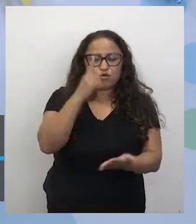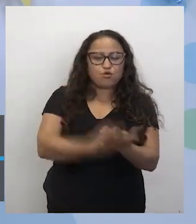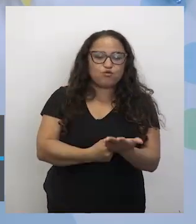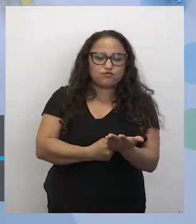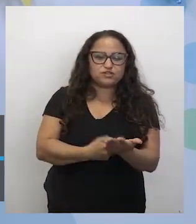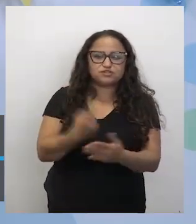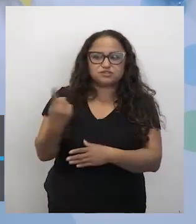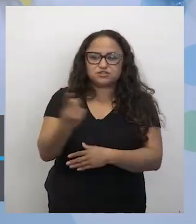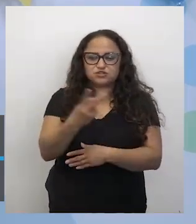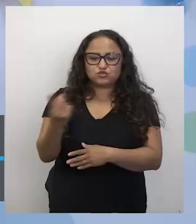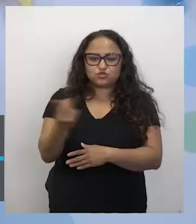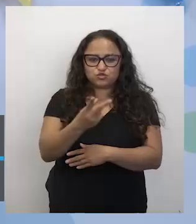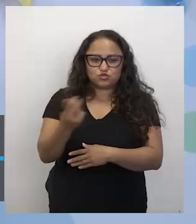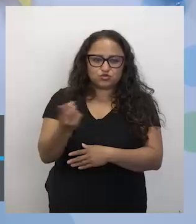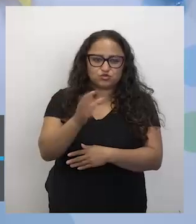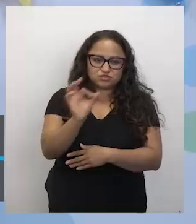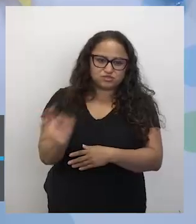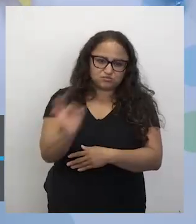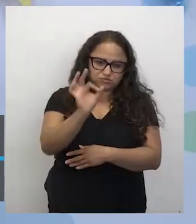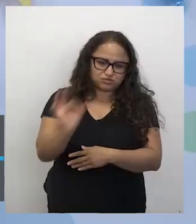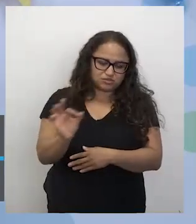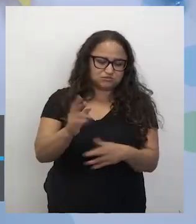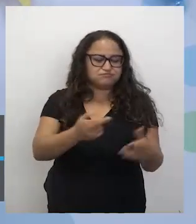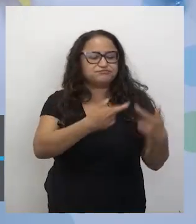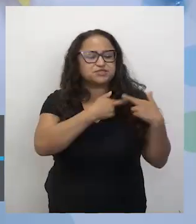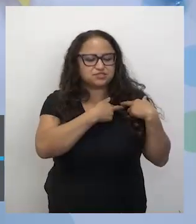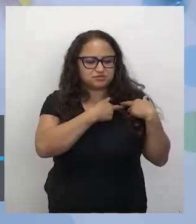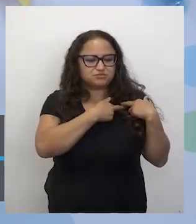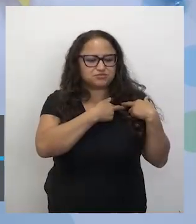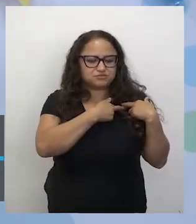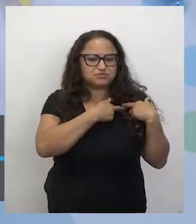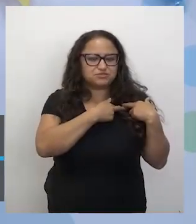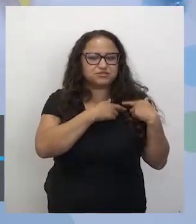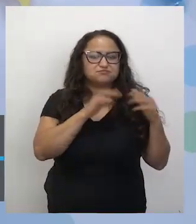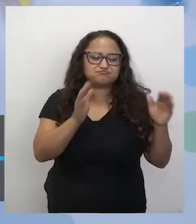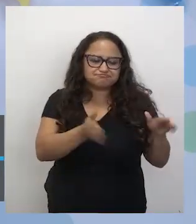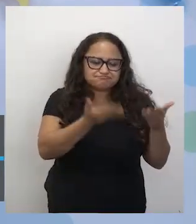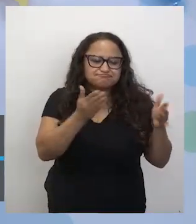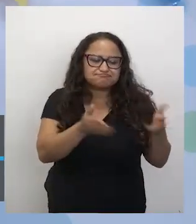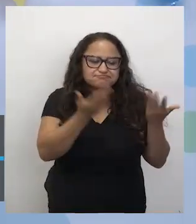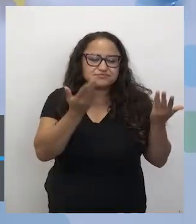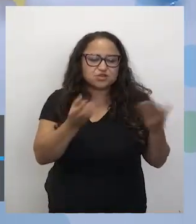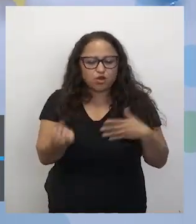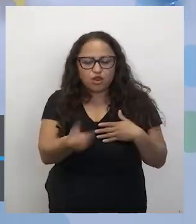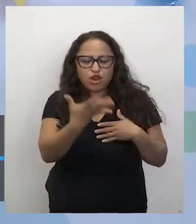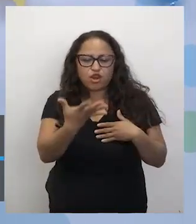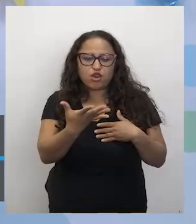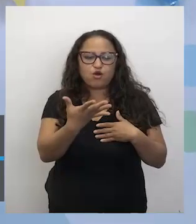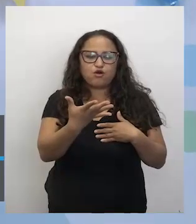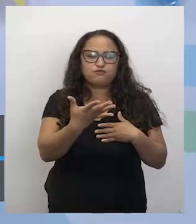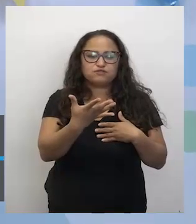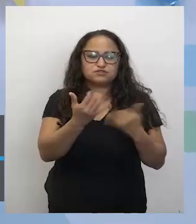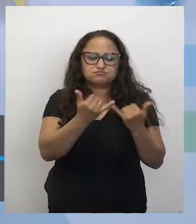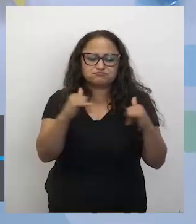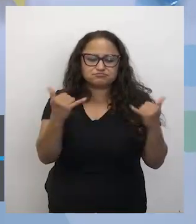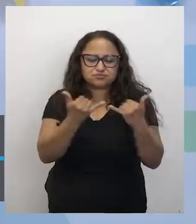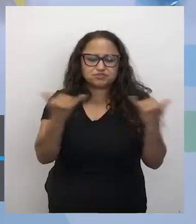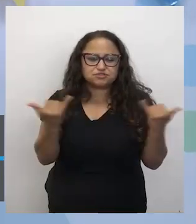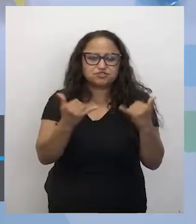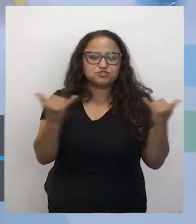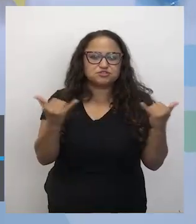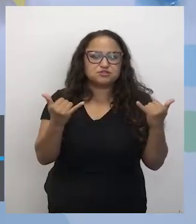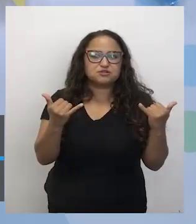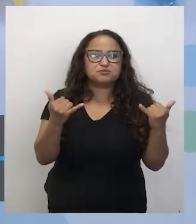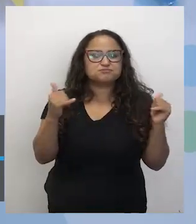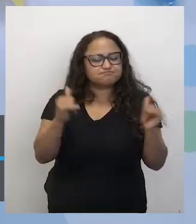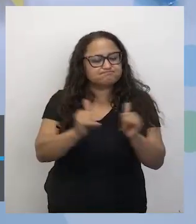Então, realmente a questão da responsabilidade aí no investimento, né, de novas fontes de energia, para que não falte, né,